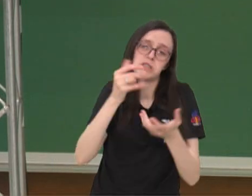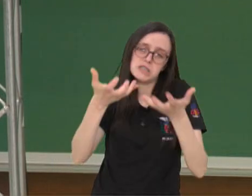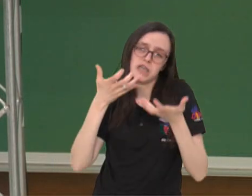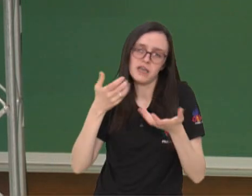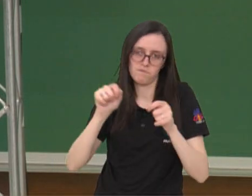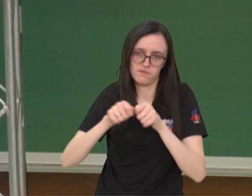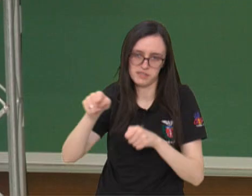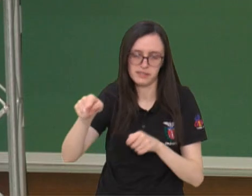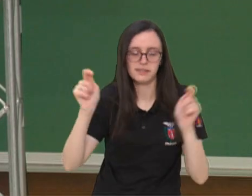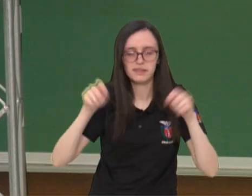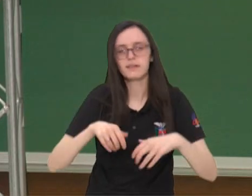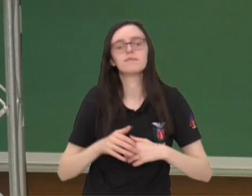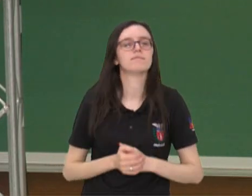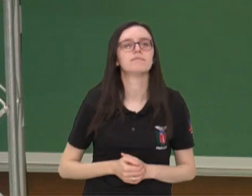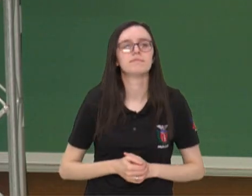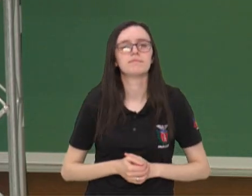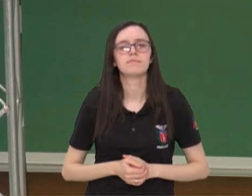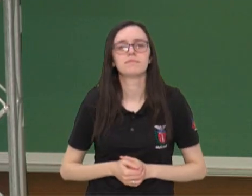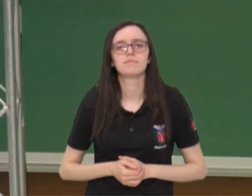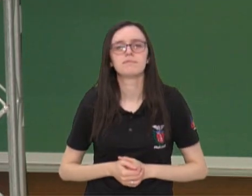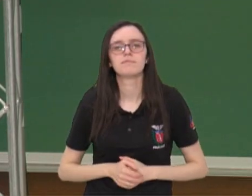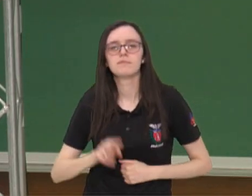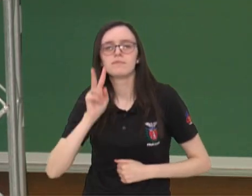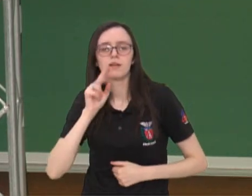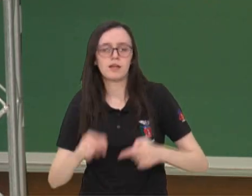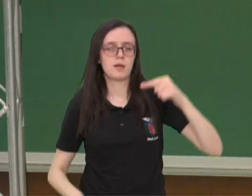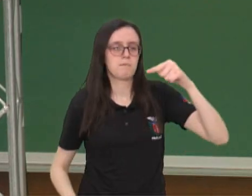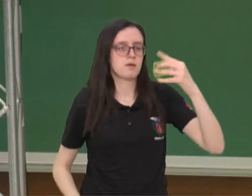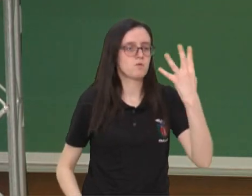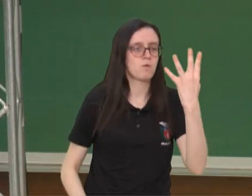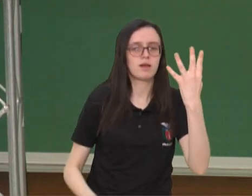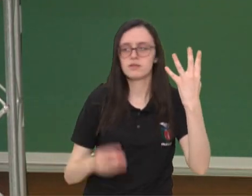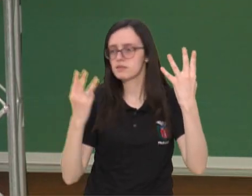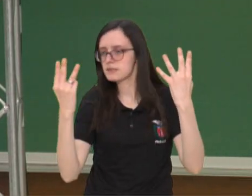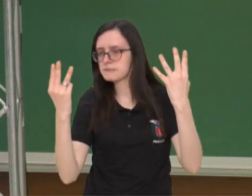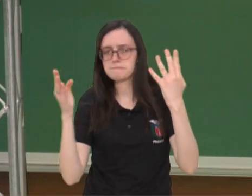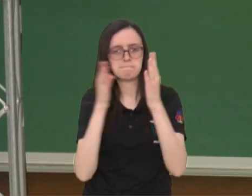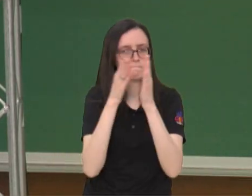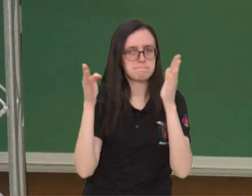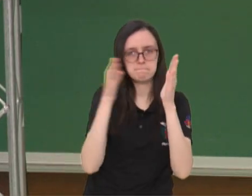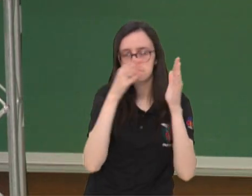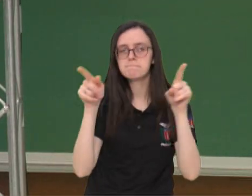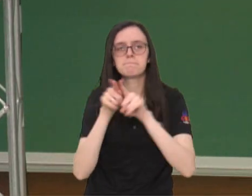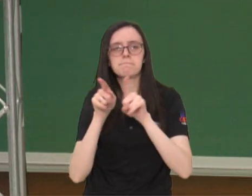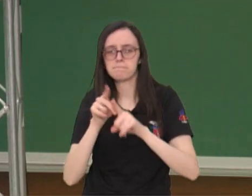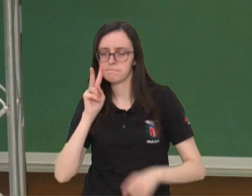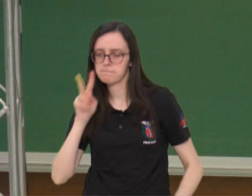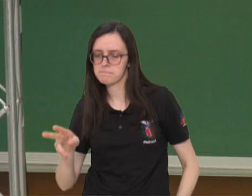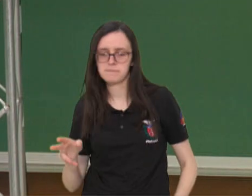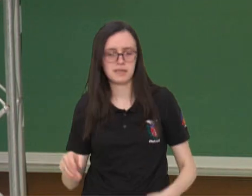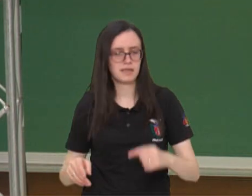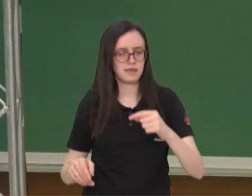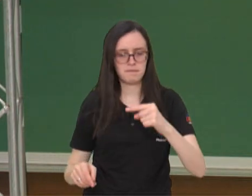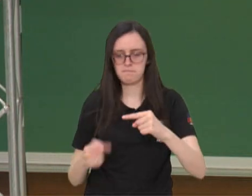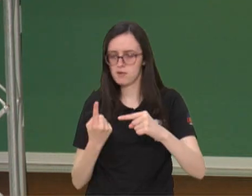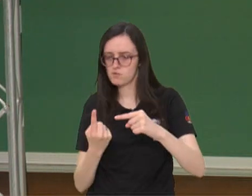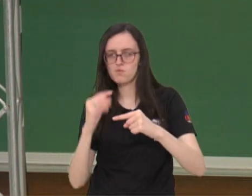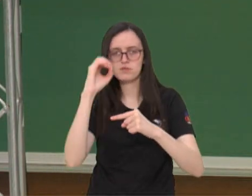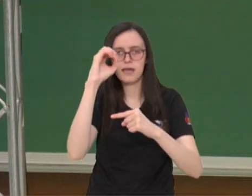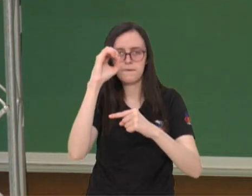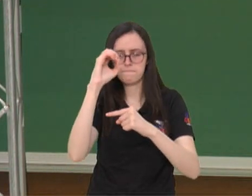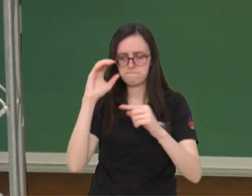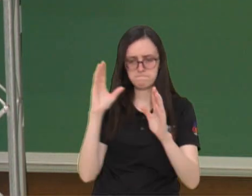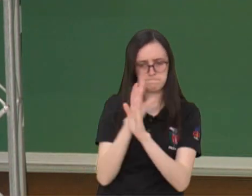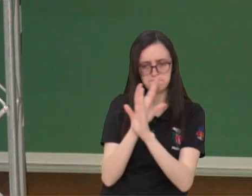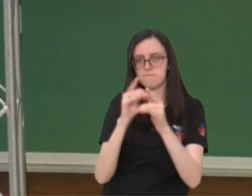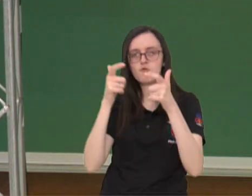próximo de 4, ou seja, entre menos 4 e 3, e aqui você encontraria um outro valor entre menos 1 e 0. Seriam os